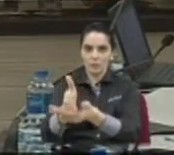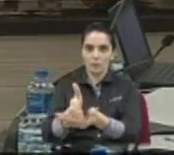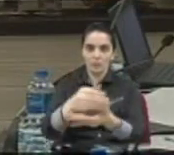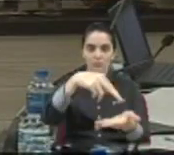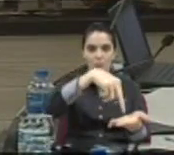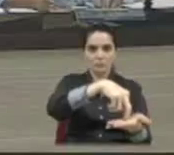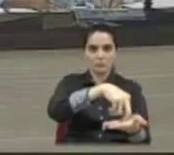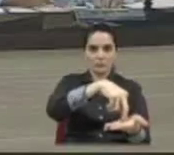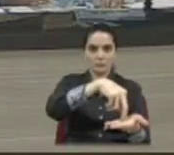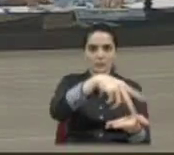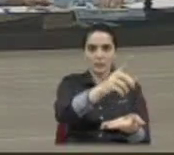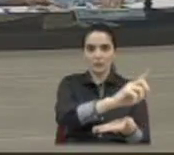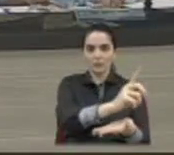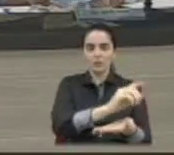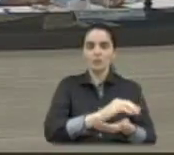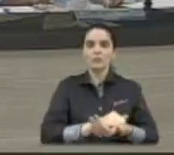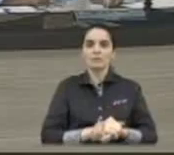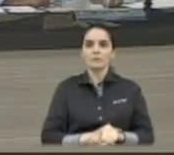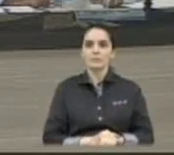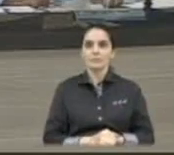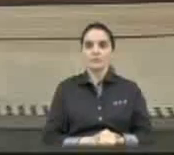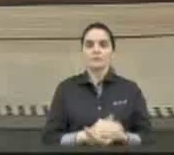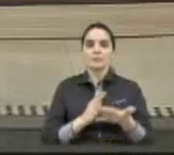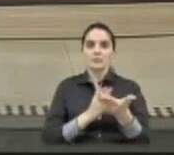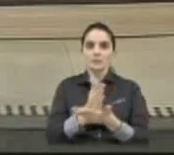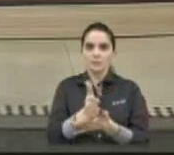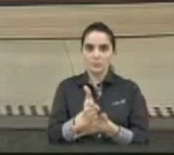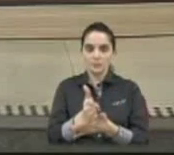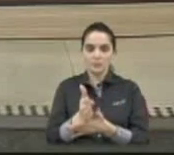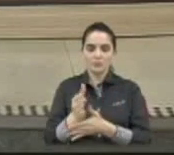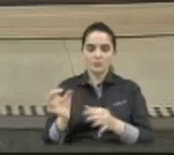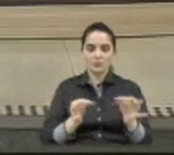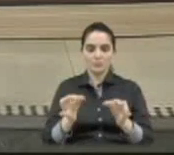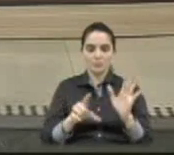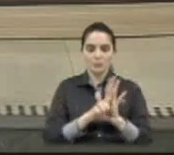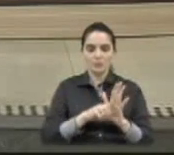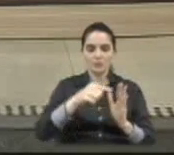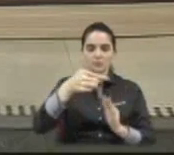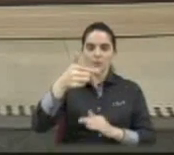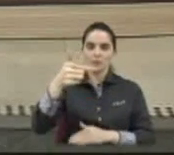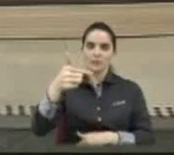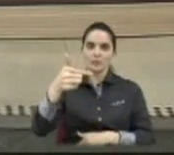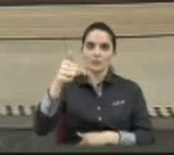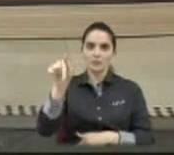sentados aprovam, os de pé rejeitam. Está aprovado o projeto de lei número